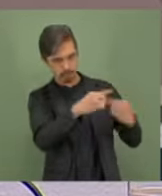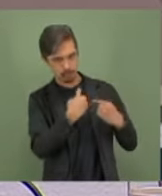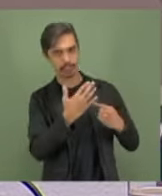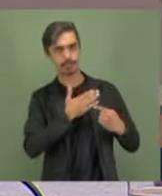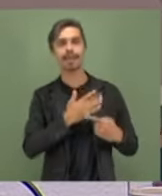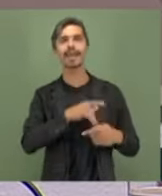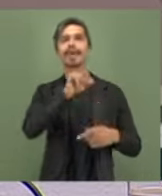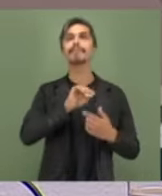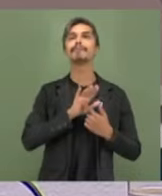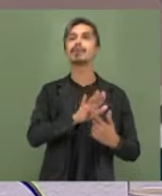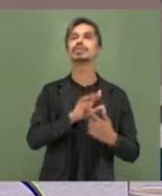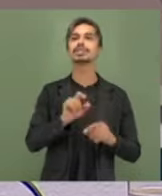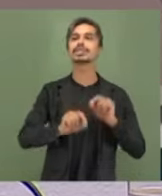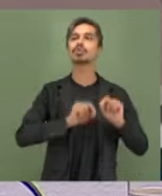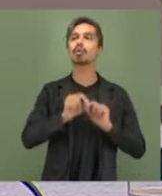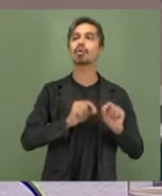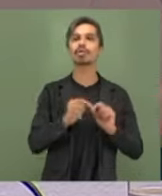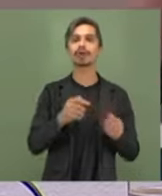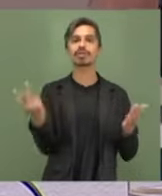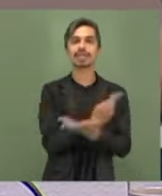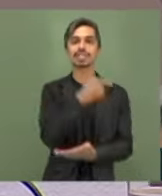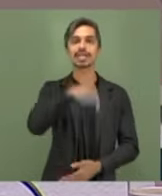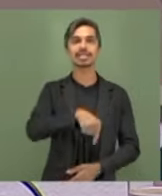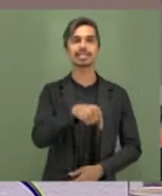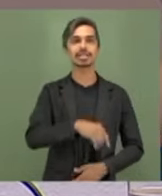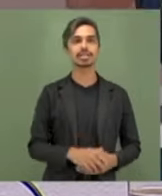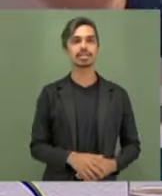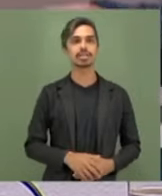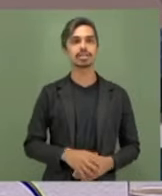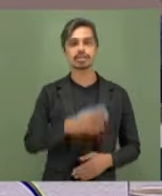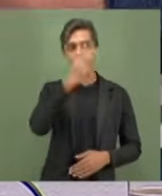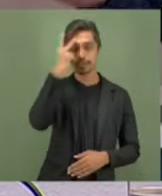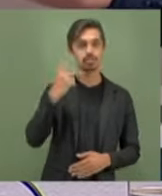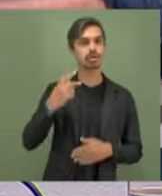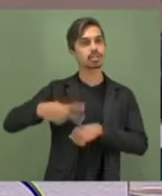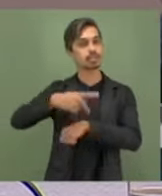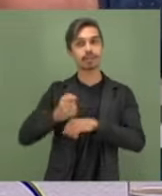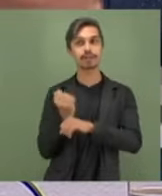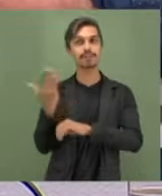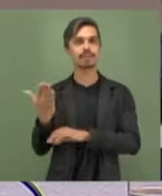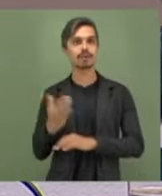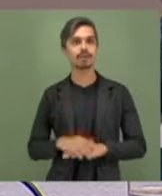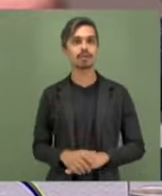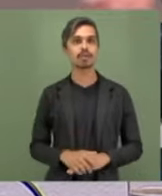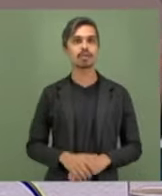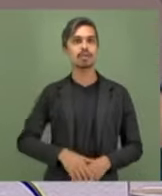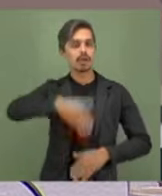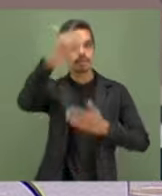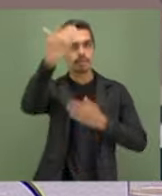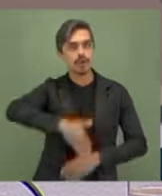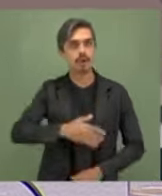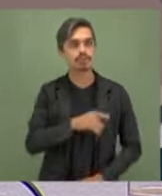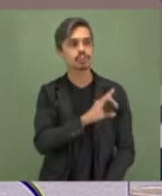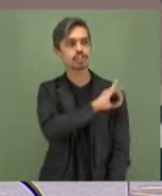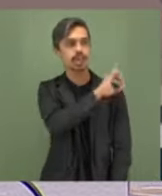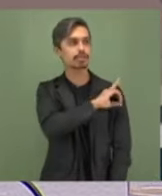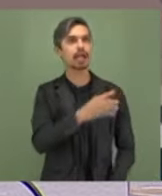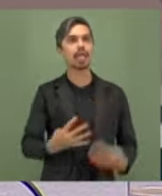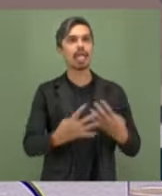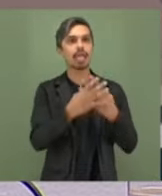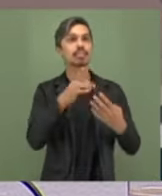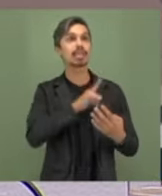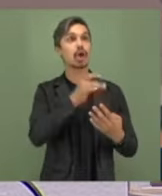regime onde monitorizam redes sociais de estrangeiros, comprovado e admitido pelo próprio delegado aqui, que tenham opiniões